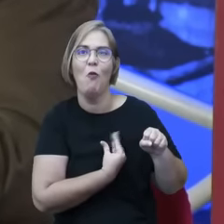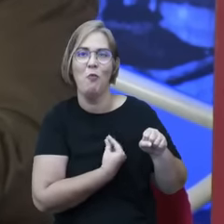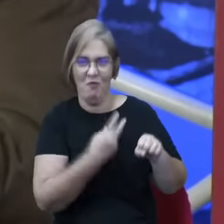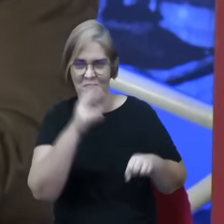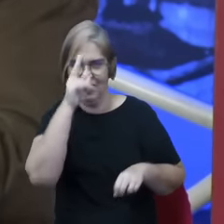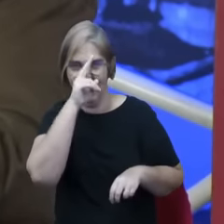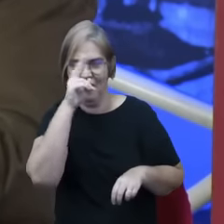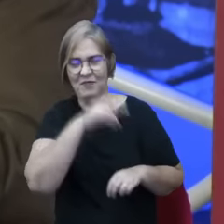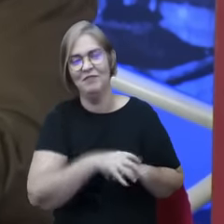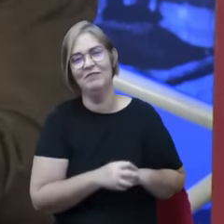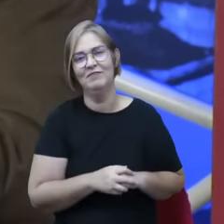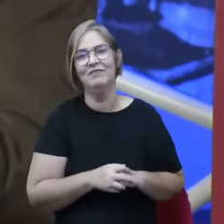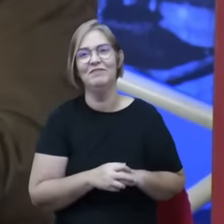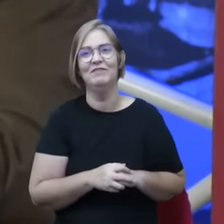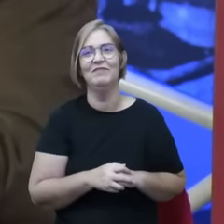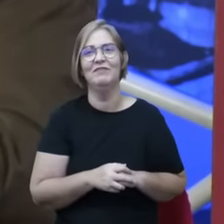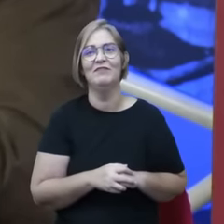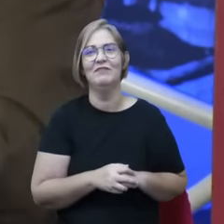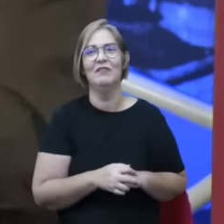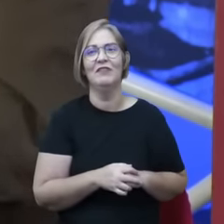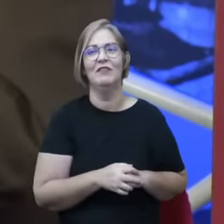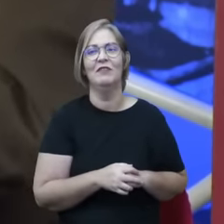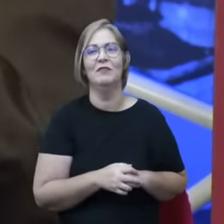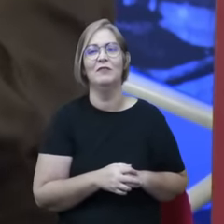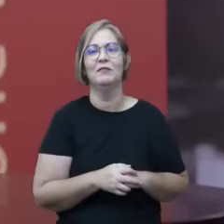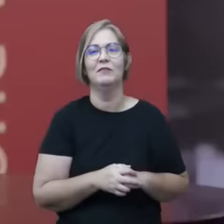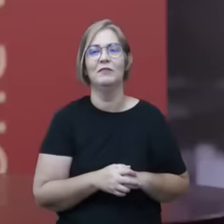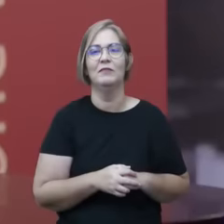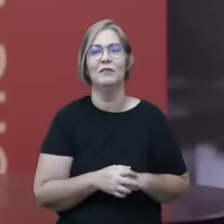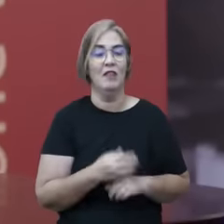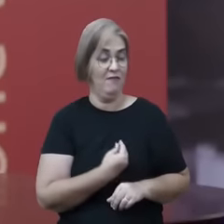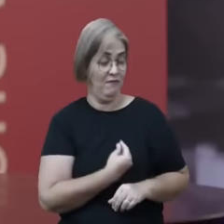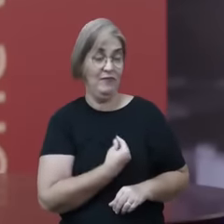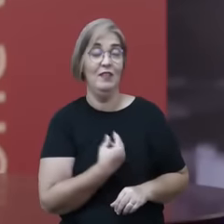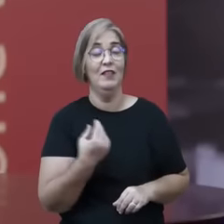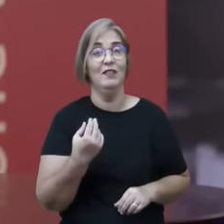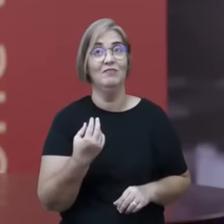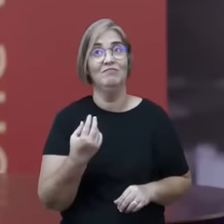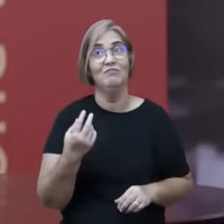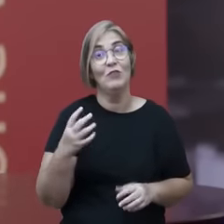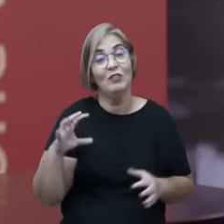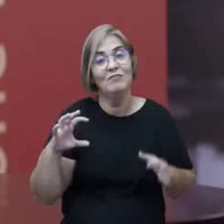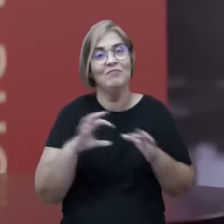existimos, né? É, é por isso,